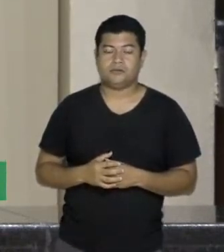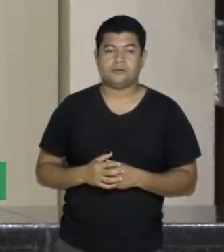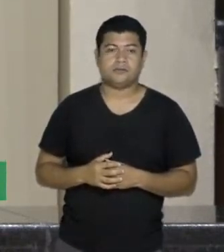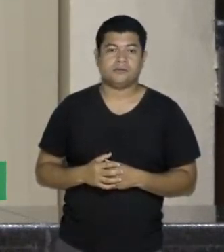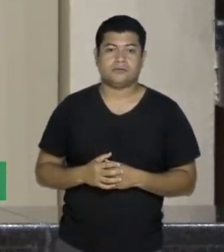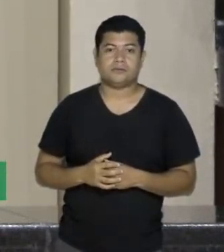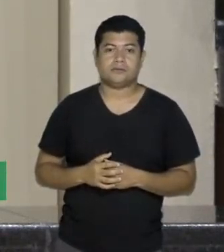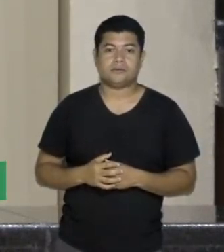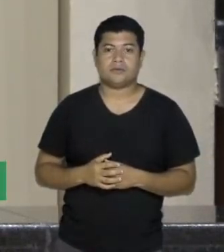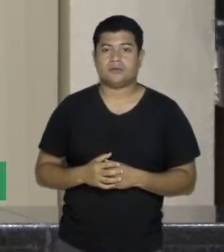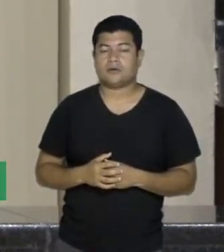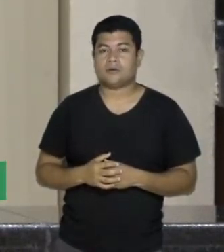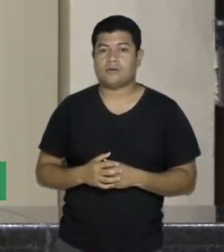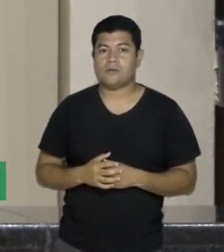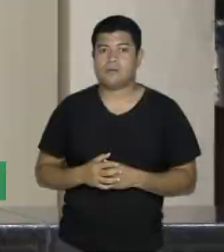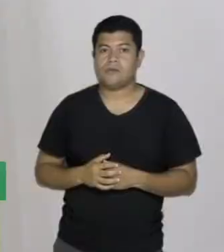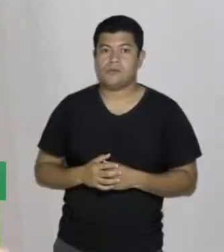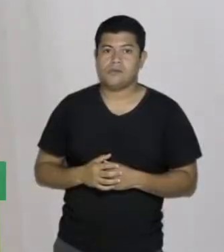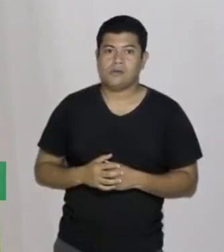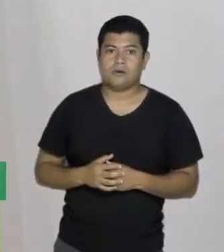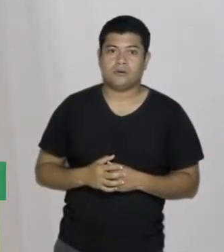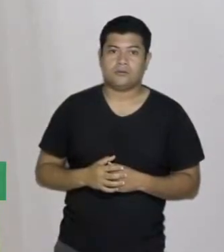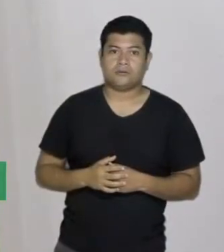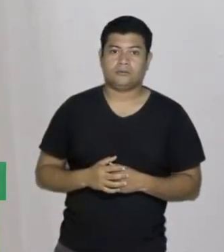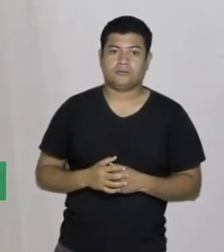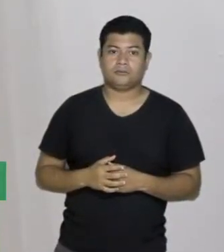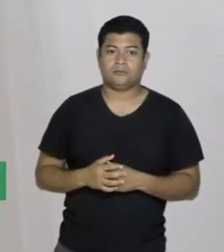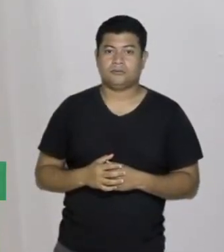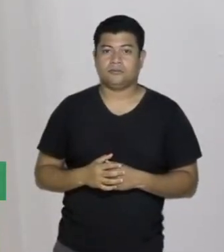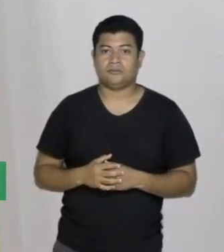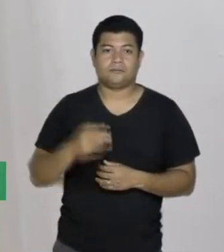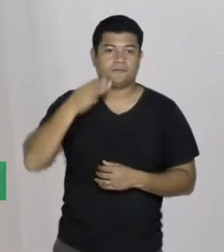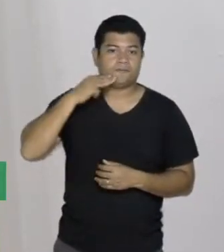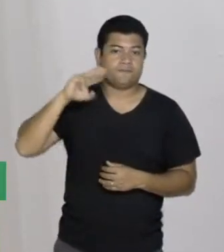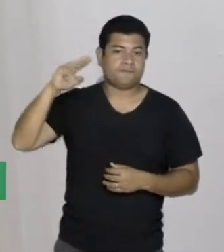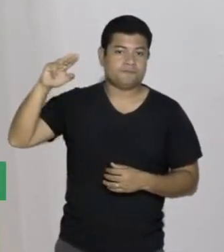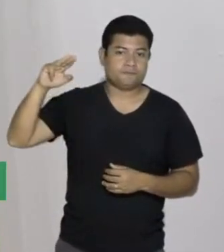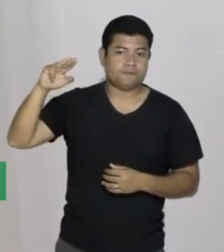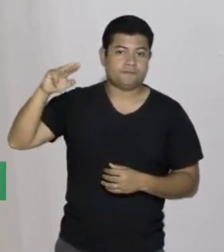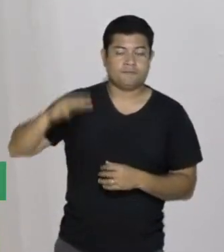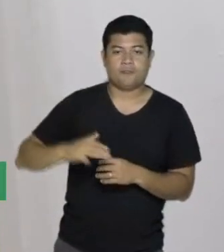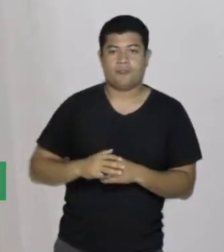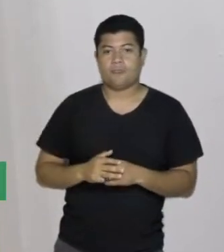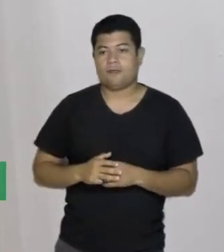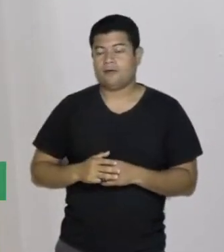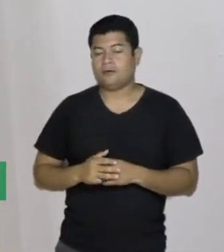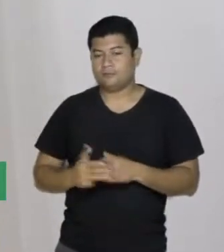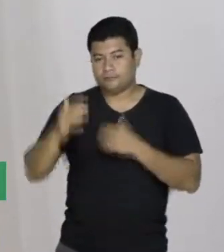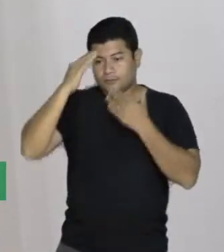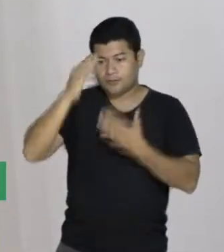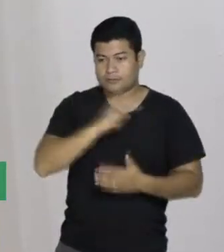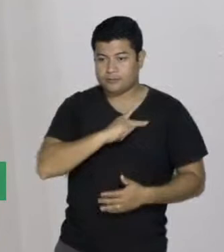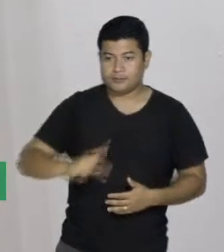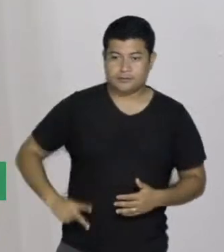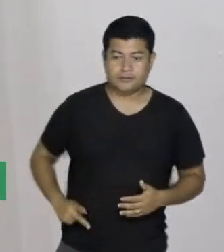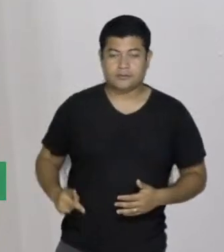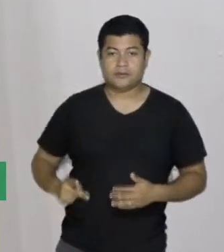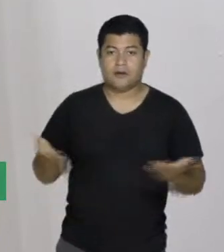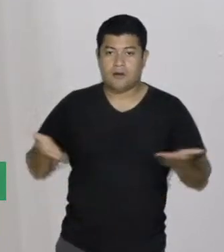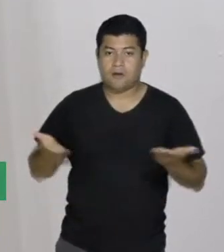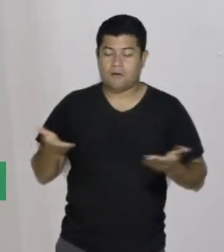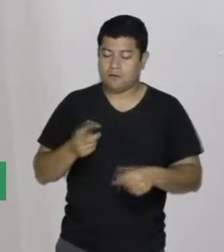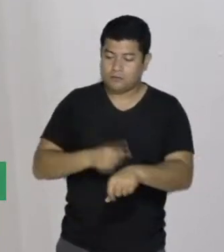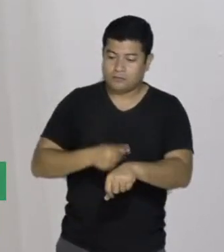obrigado presidente gostaria de aproveitar esse tempo para registrar com muita felicidade um momento que nós